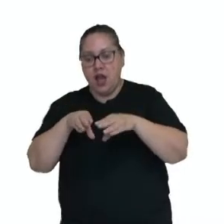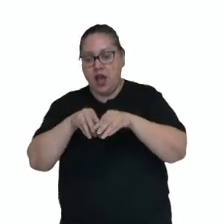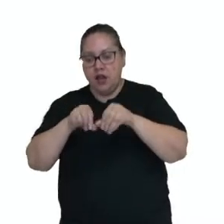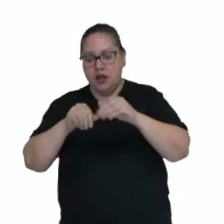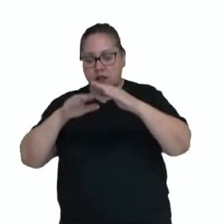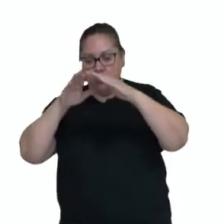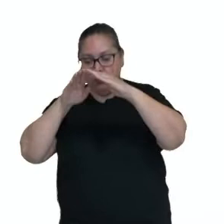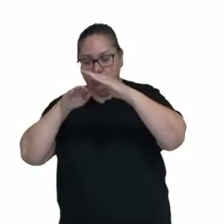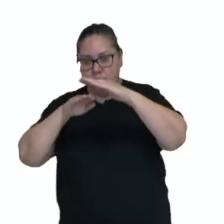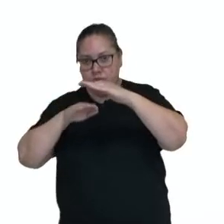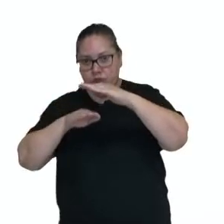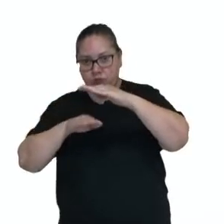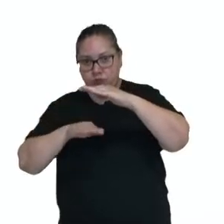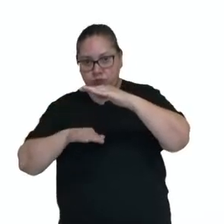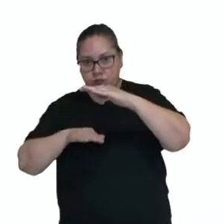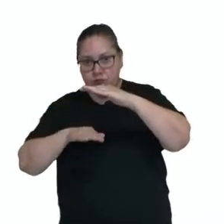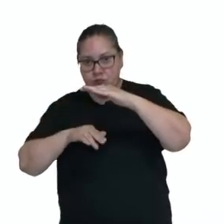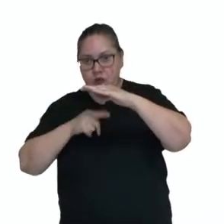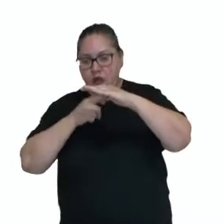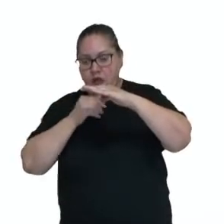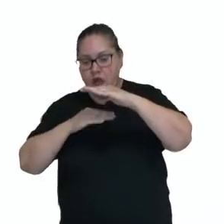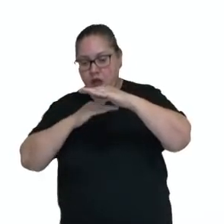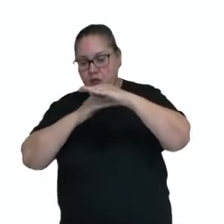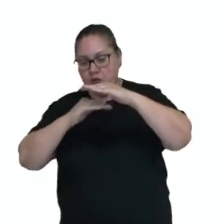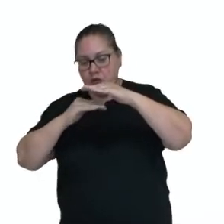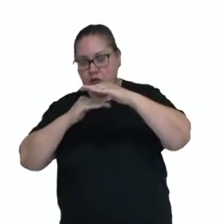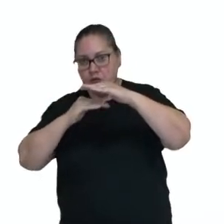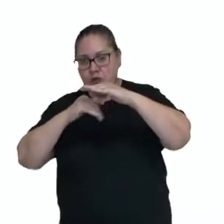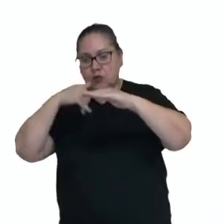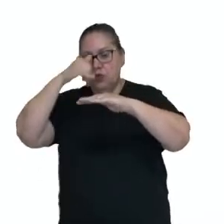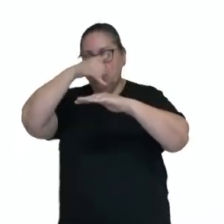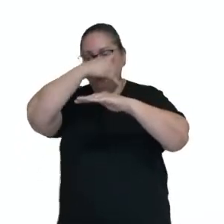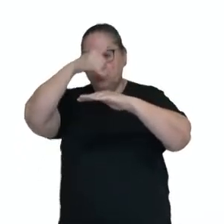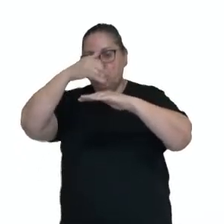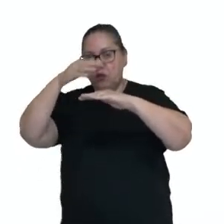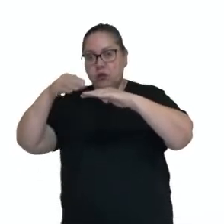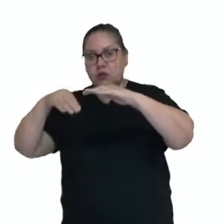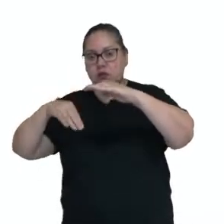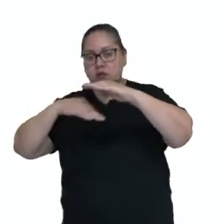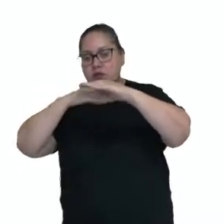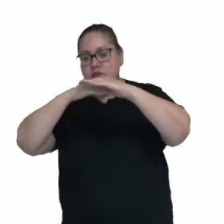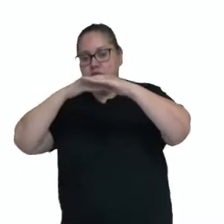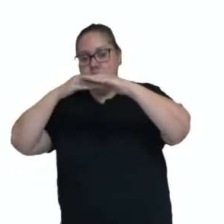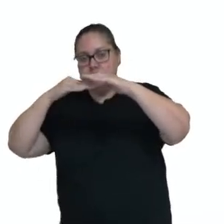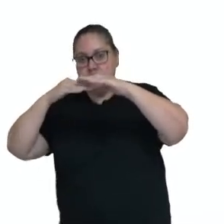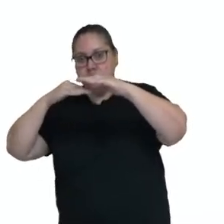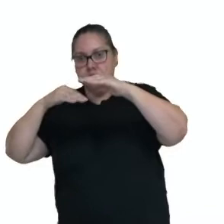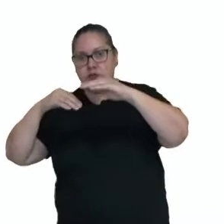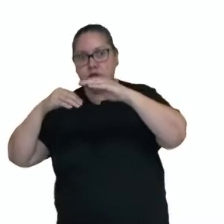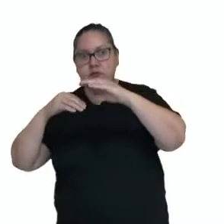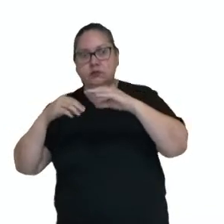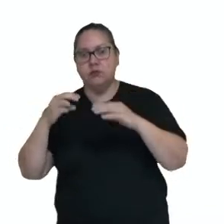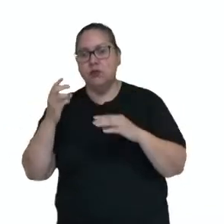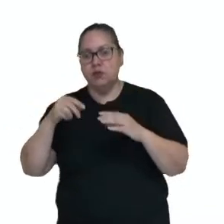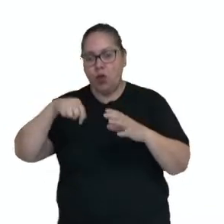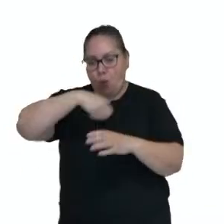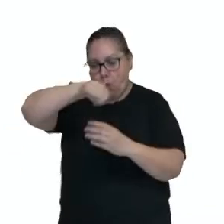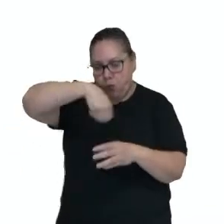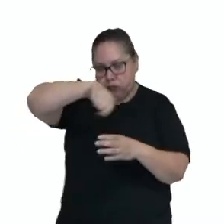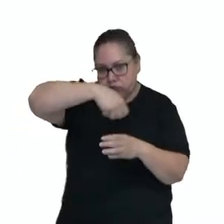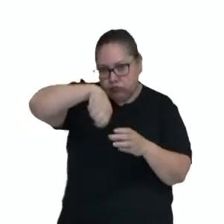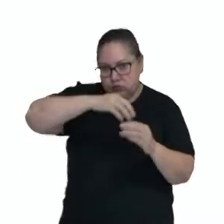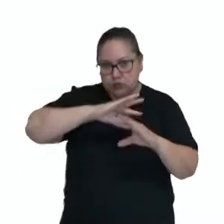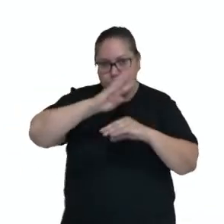ao fundo, a água fica no meio e o óleo, que é menos denso, fica em cima. Você pode até pegar uma colher e mexer muito